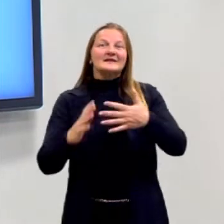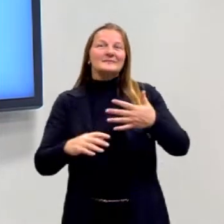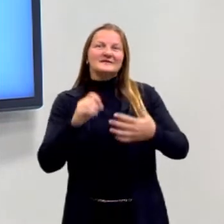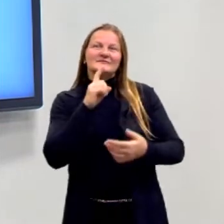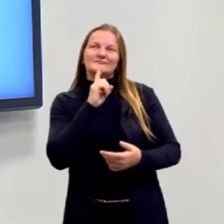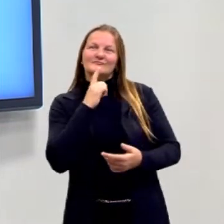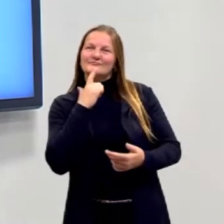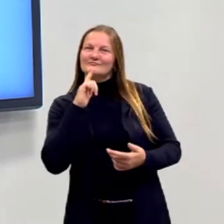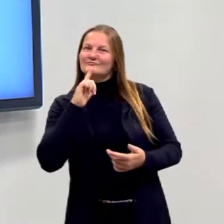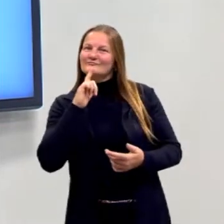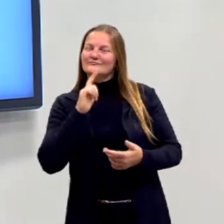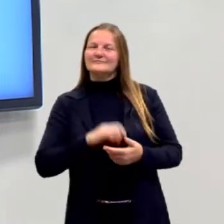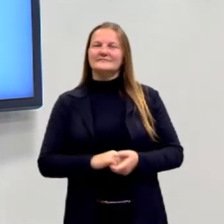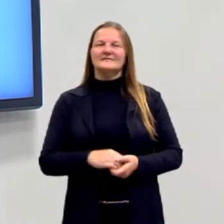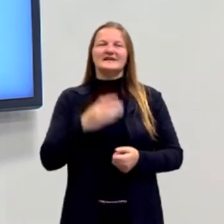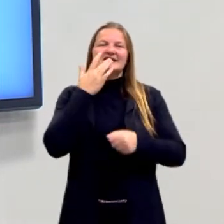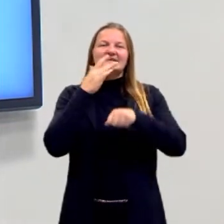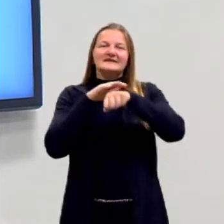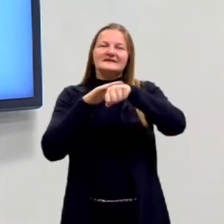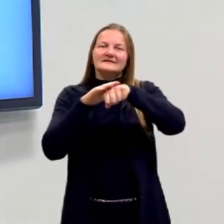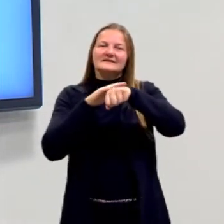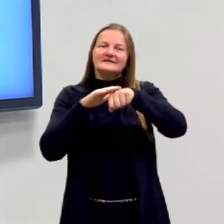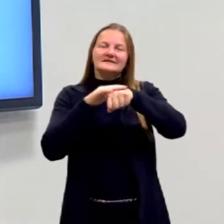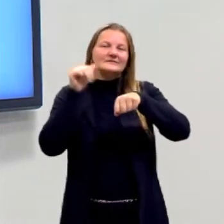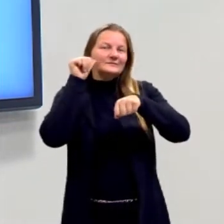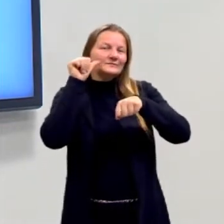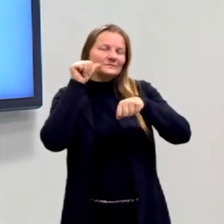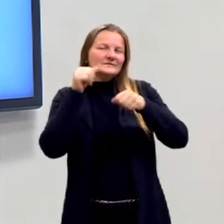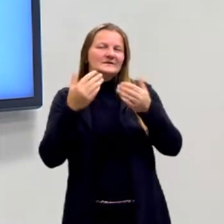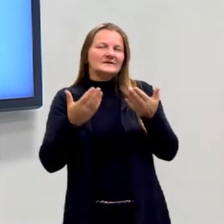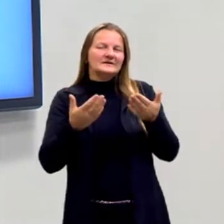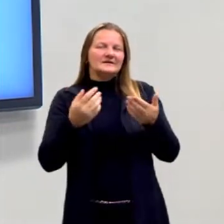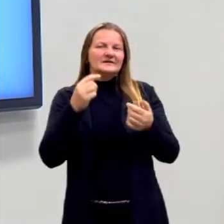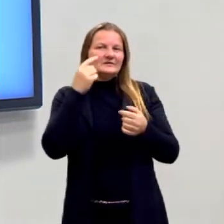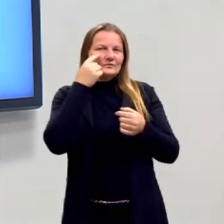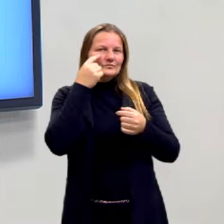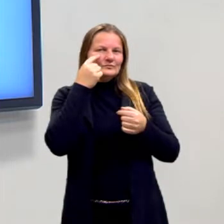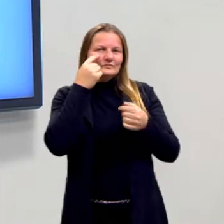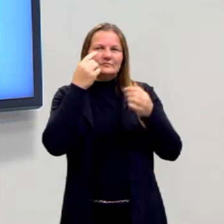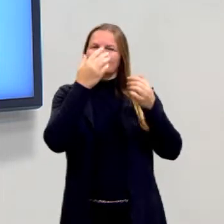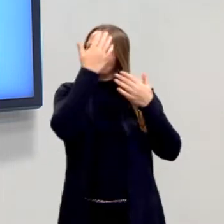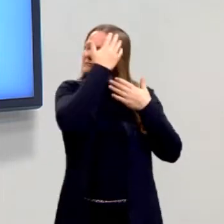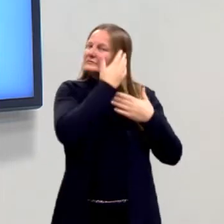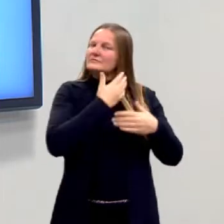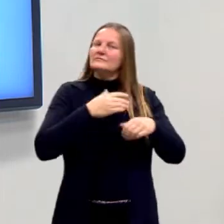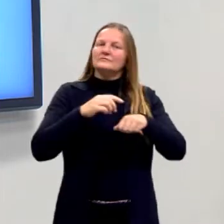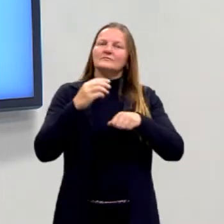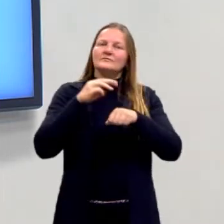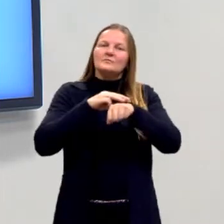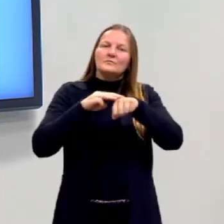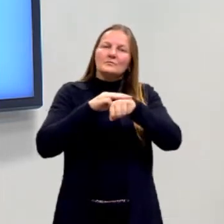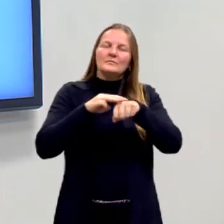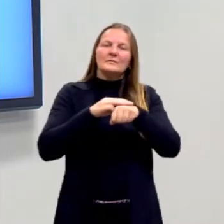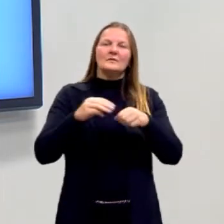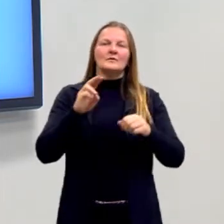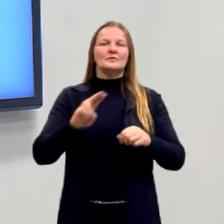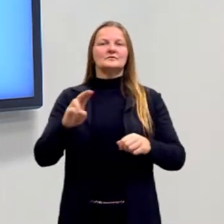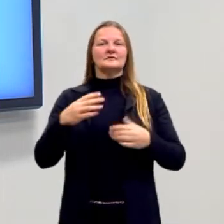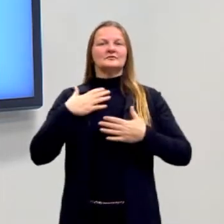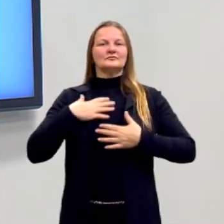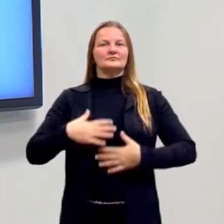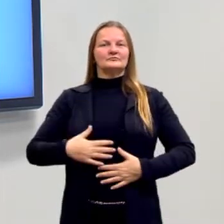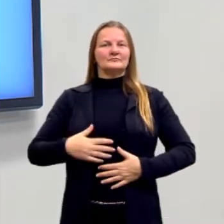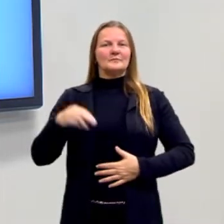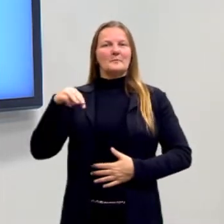Eu sou uma mulher branca de pele clara cabelos e olhos castanhos Estou vestindo a camiseta do